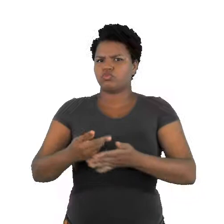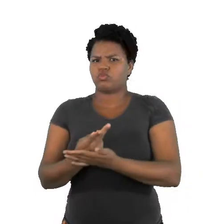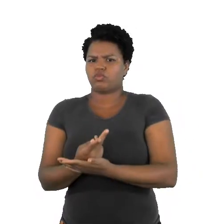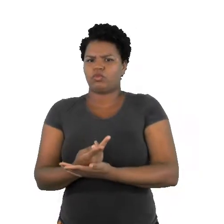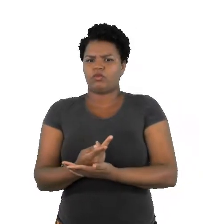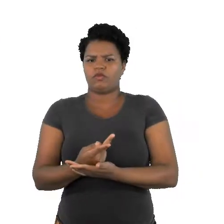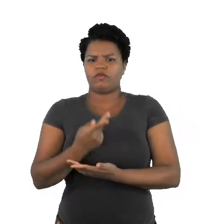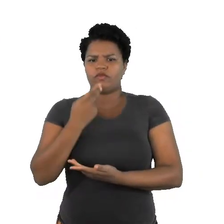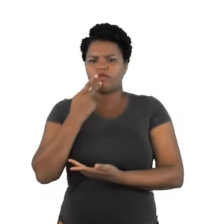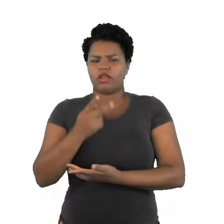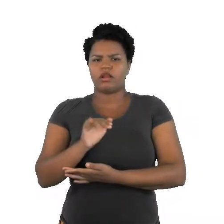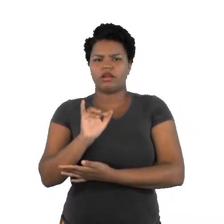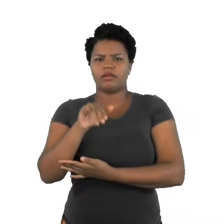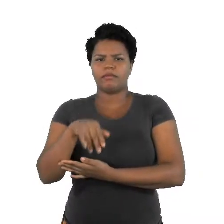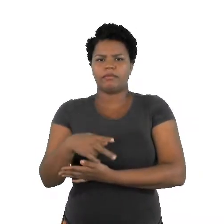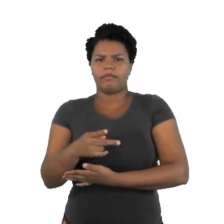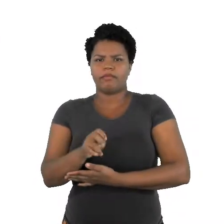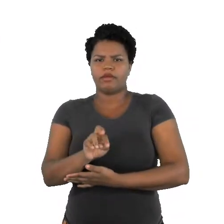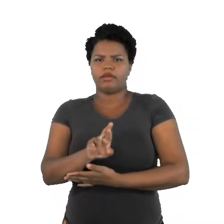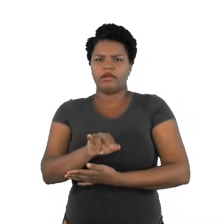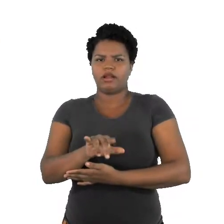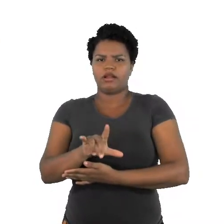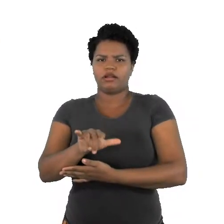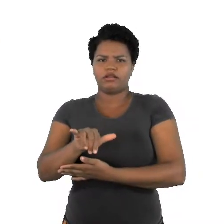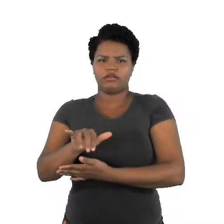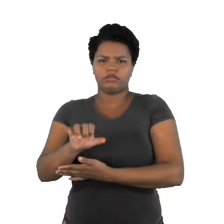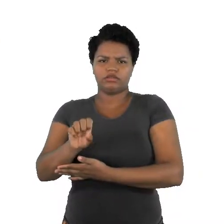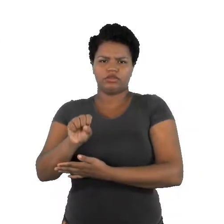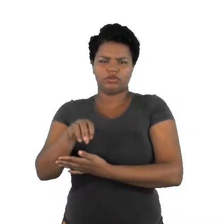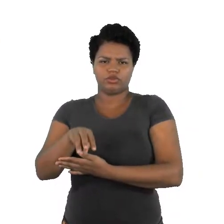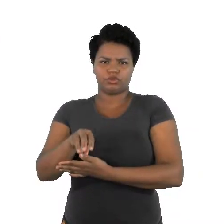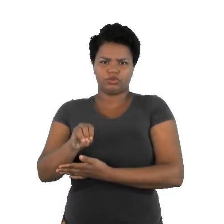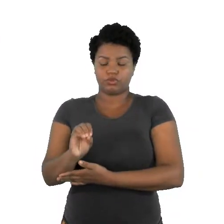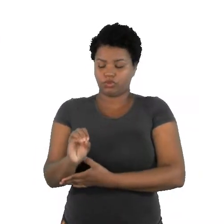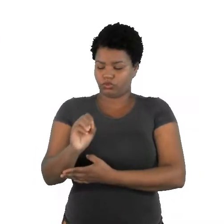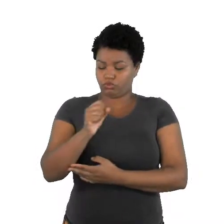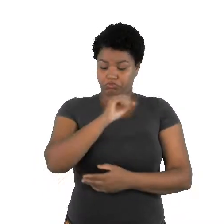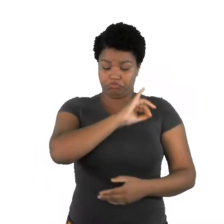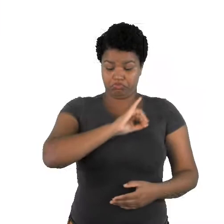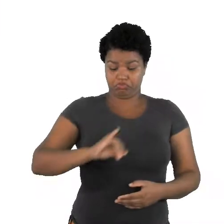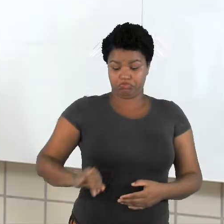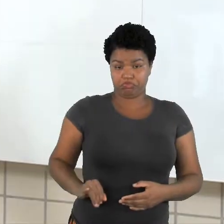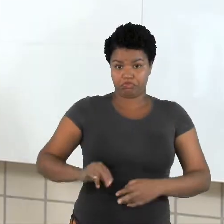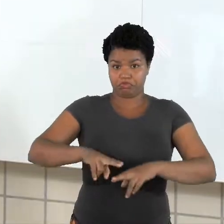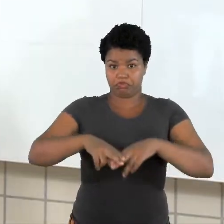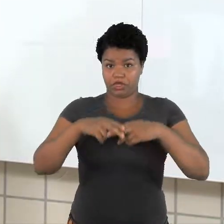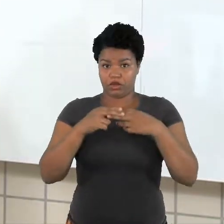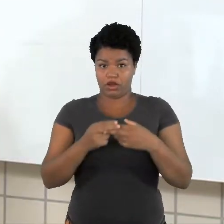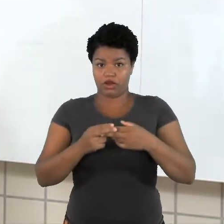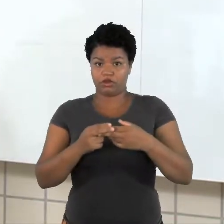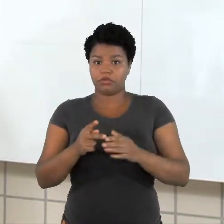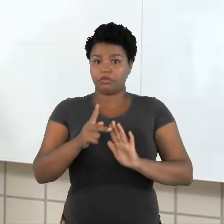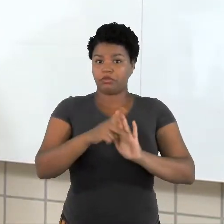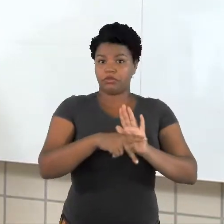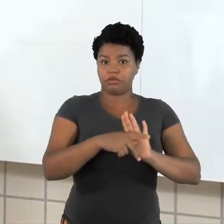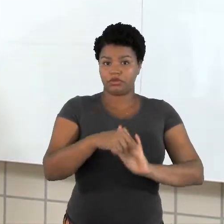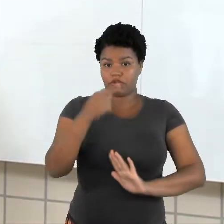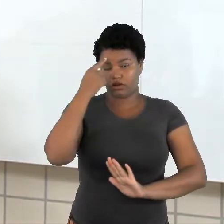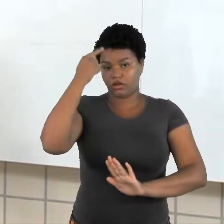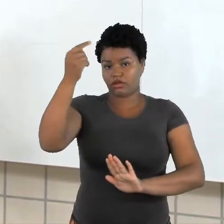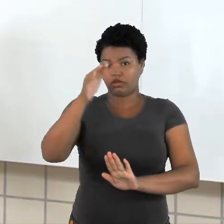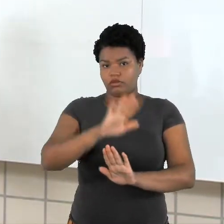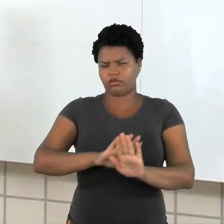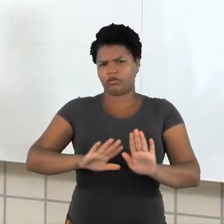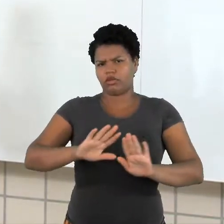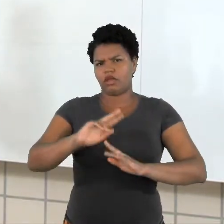denominada imperialismo, ela aconteceu por causa de projetos ideológicos que ocorreram